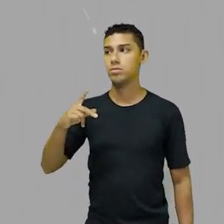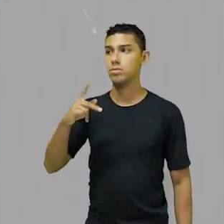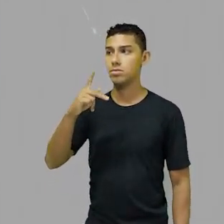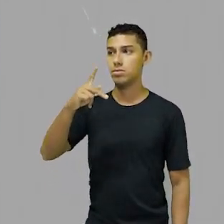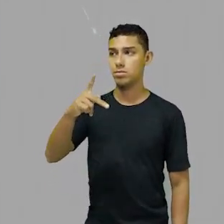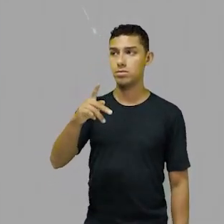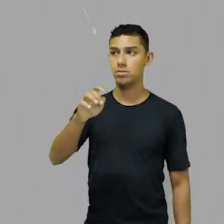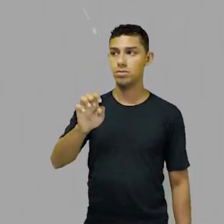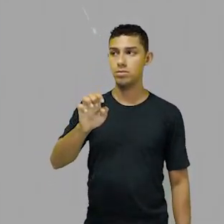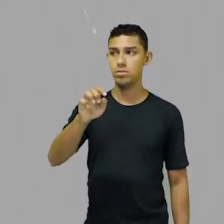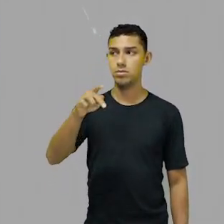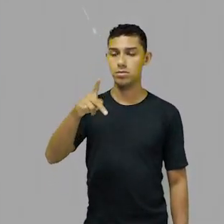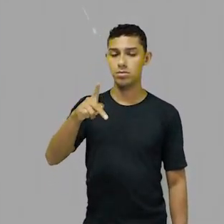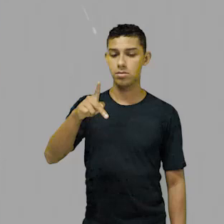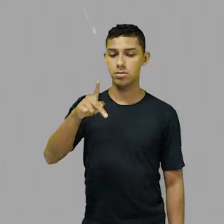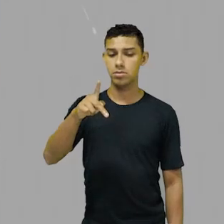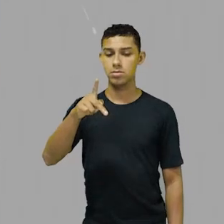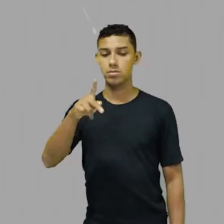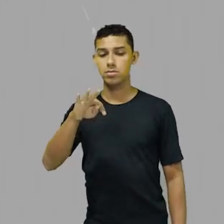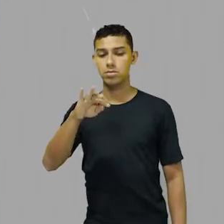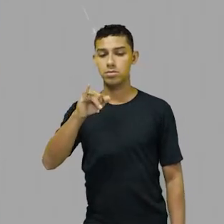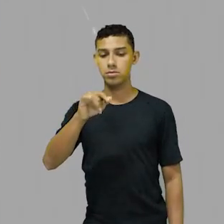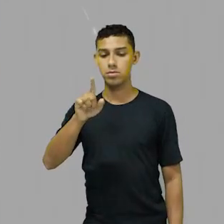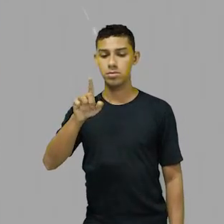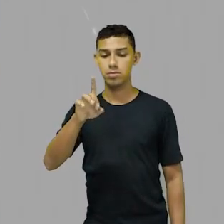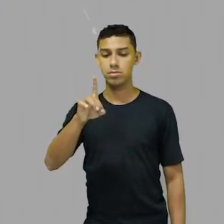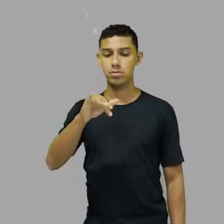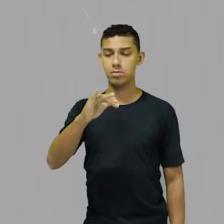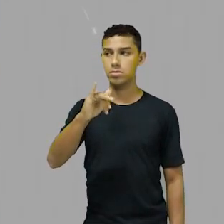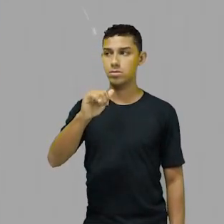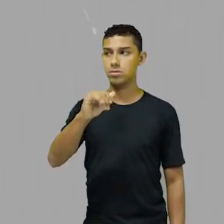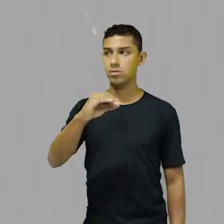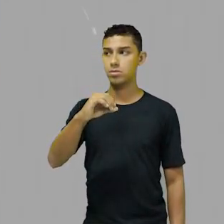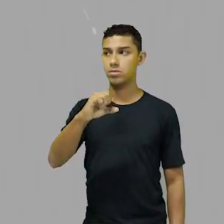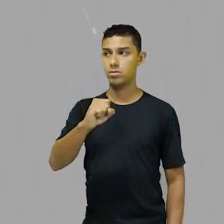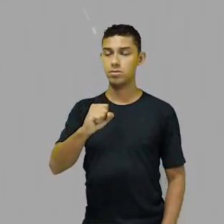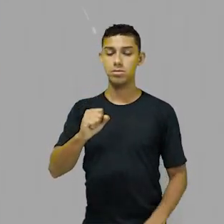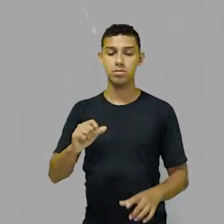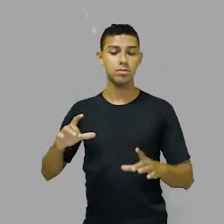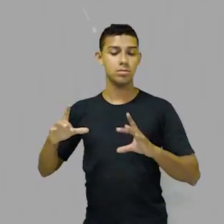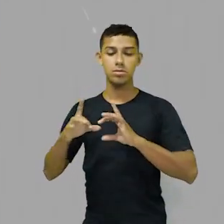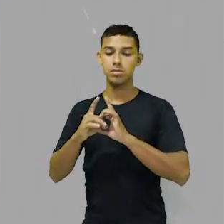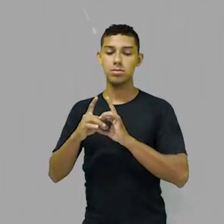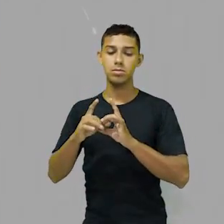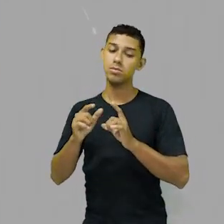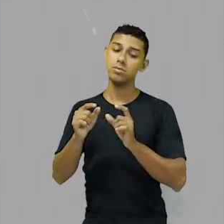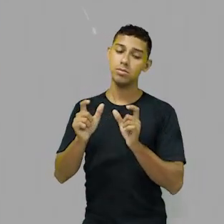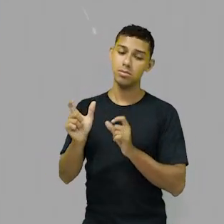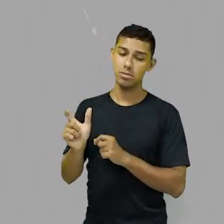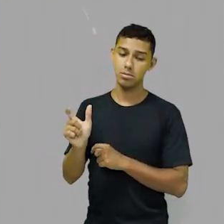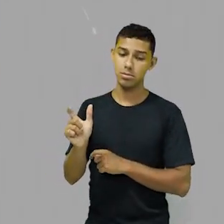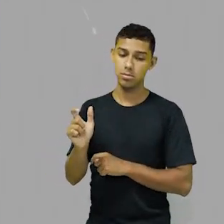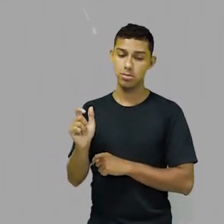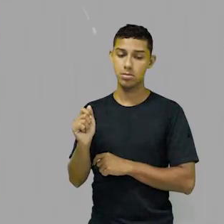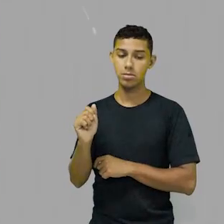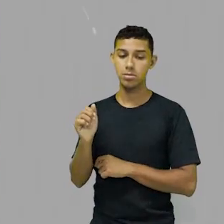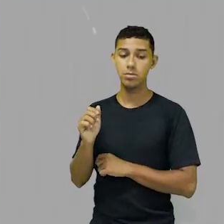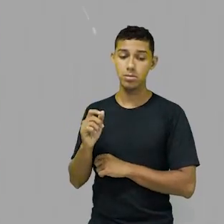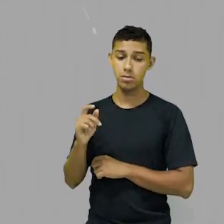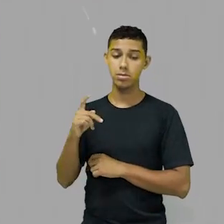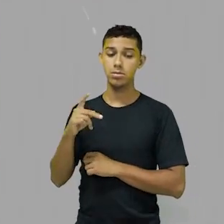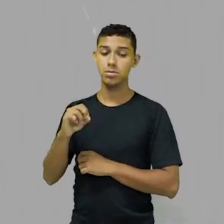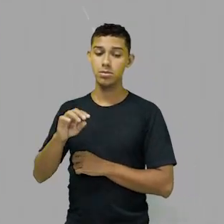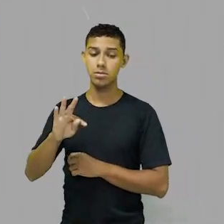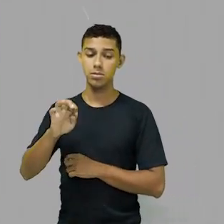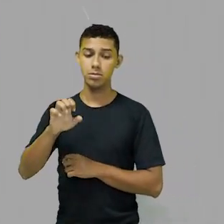peptídicas. Se aqui não fosse ligações peptídicas, se aqui tivesse pontes de hidrogênio, estaria